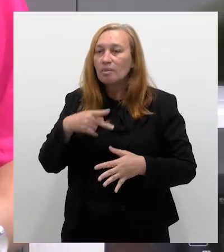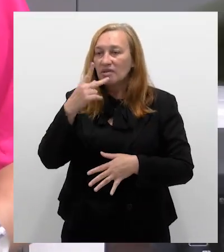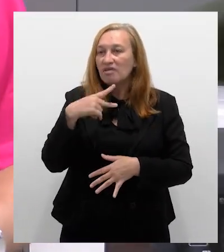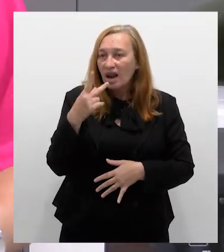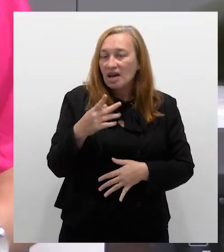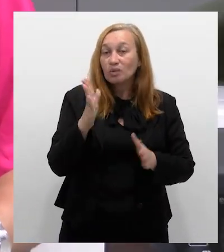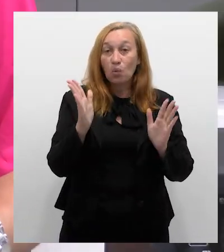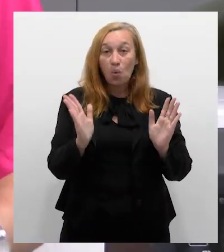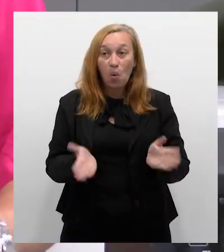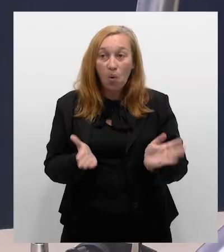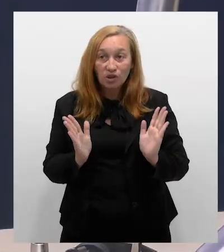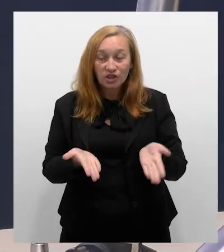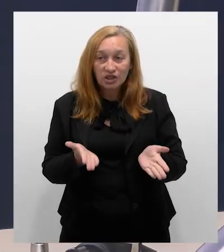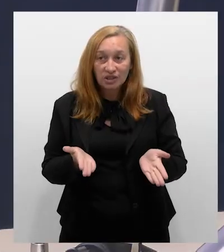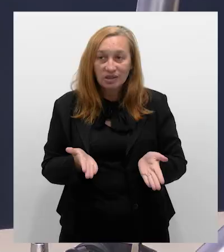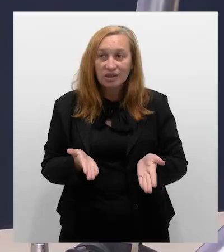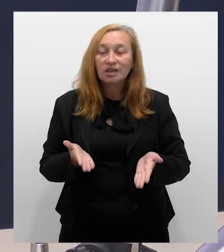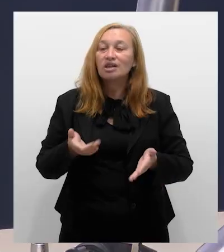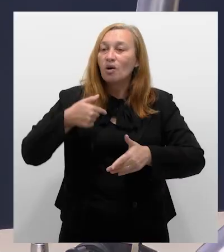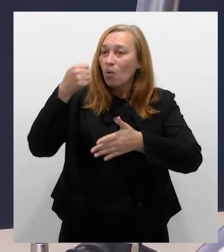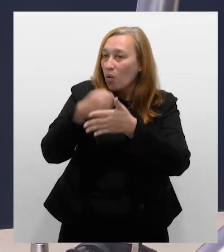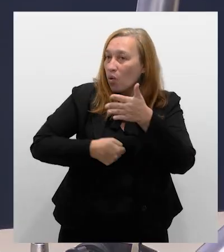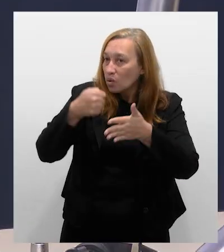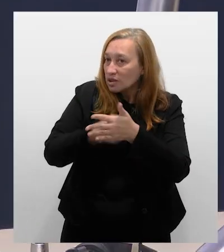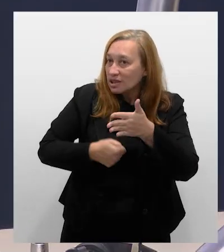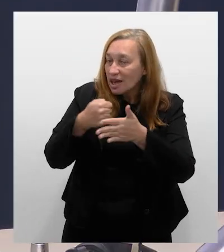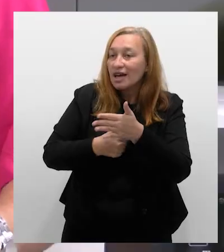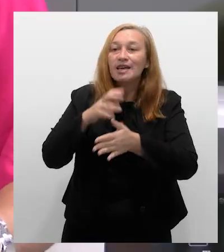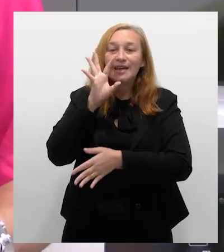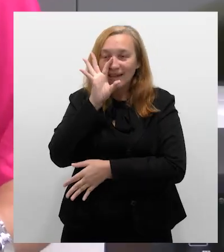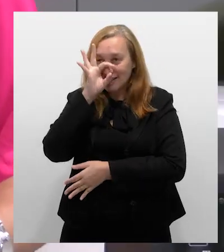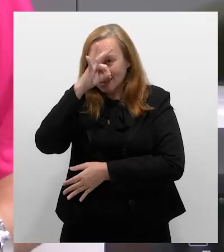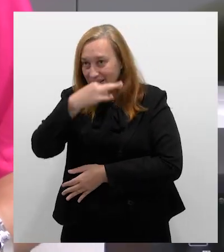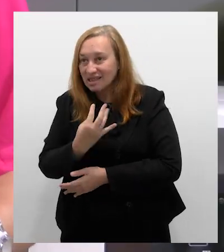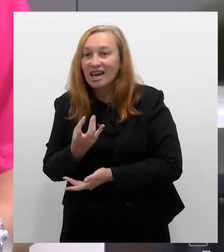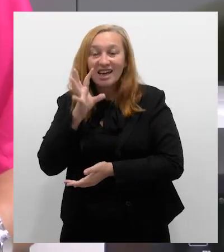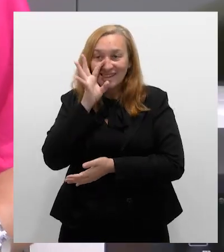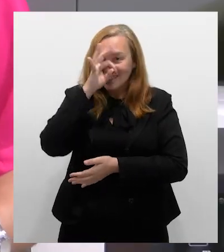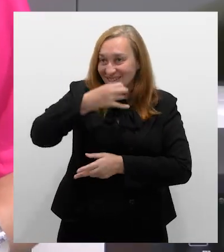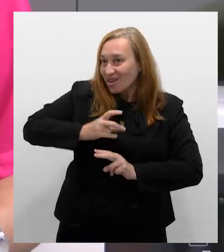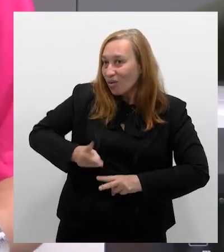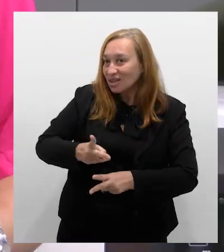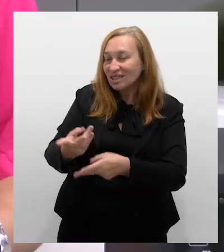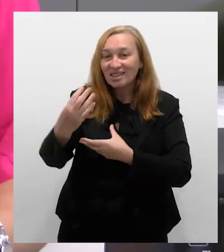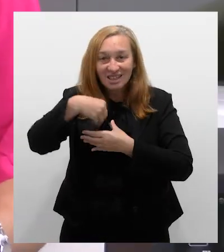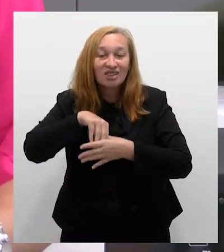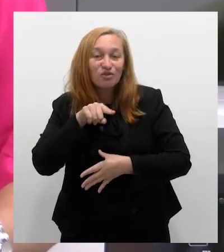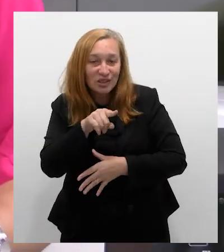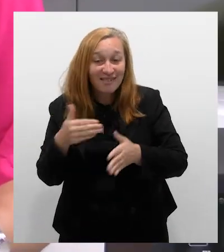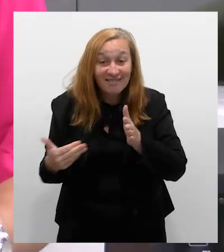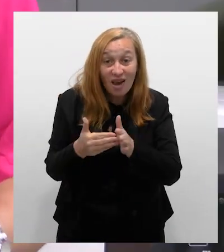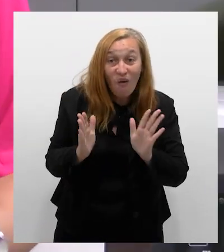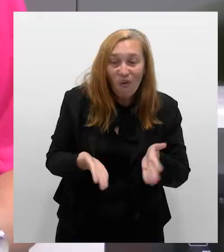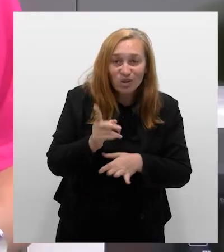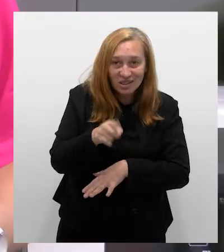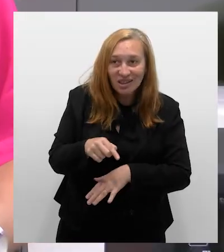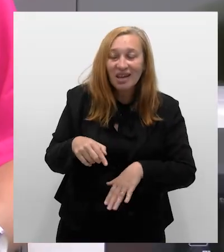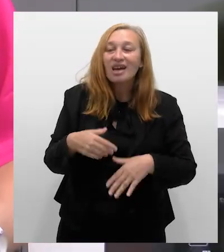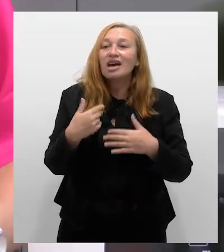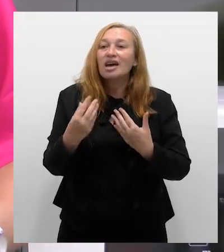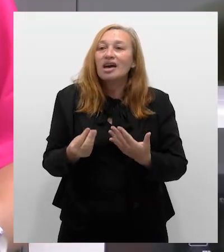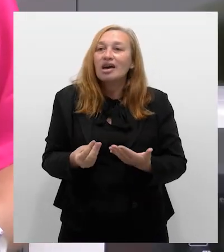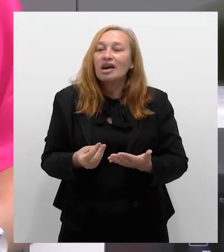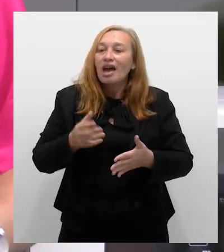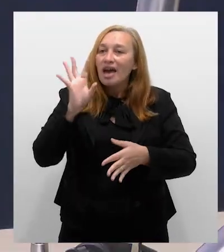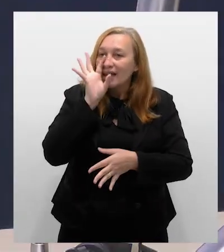abriram as portas para a gente poder estar falando sobre isso hoje. Muita luta, muita resistência. E essa resistência permanece em você até hoje, Sim,